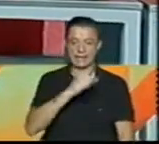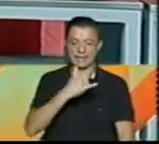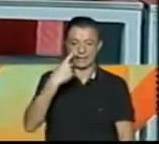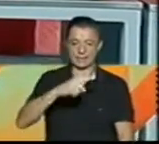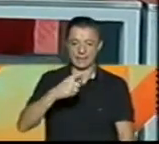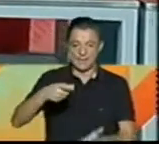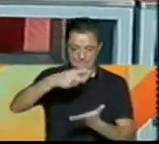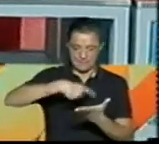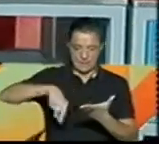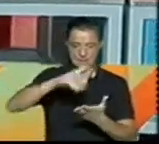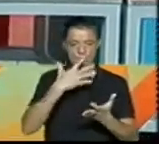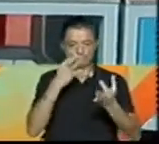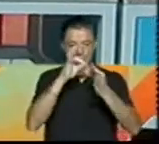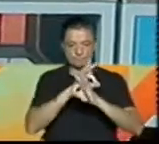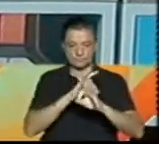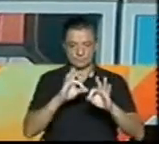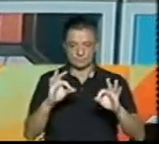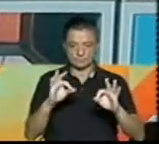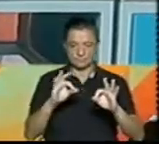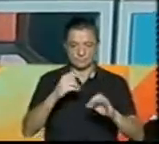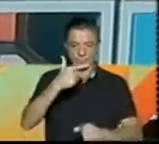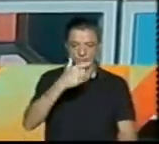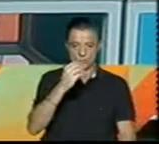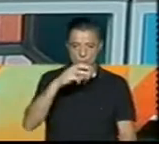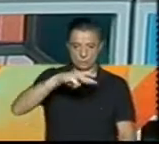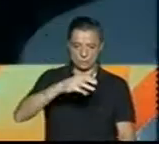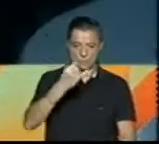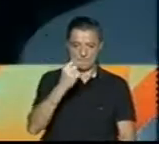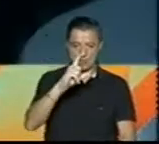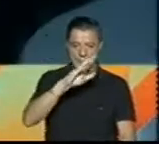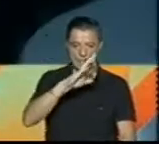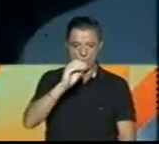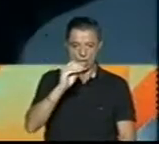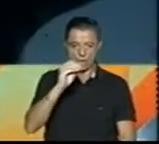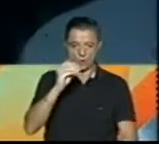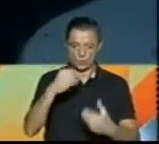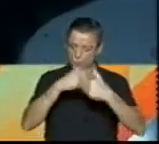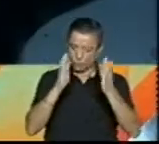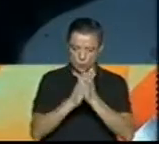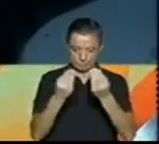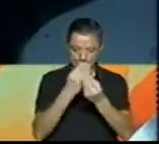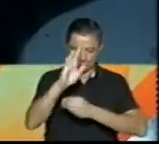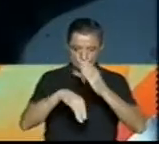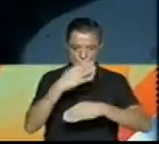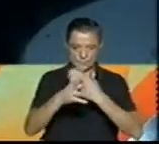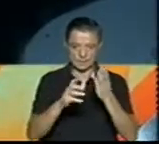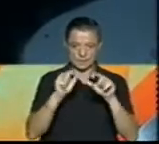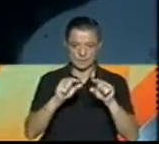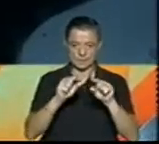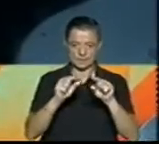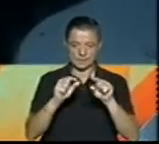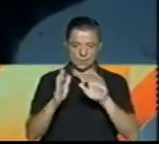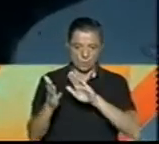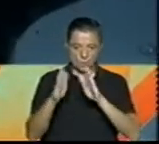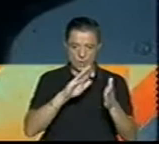pratos maravilhosos. É bonita a louça, deixem ir com, né, o tomilho, deixem ir com tudo. Estão a ver? Eu acho que ele está precisamente quase no